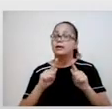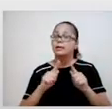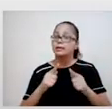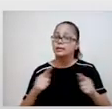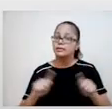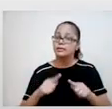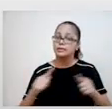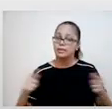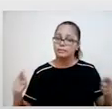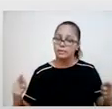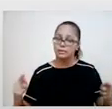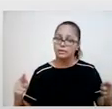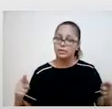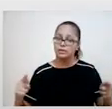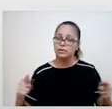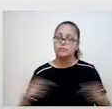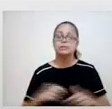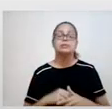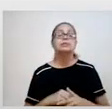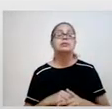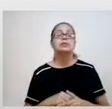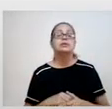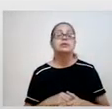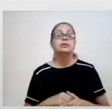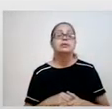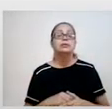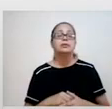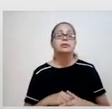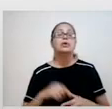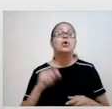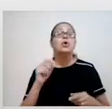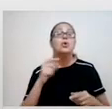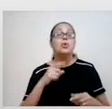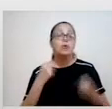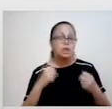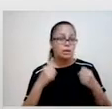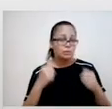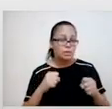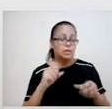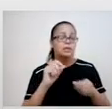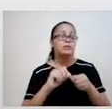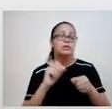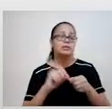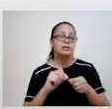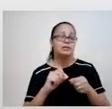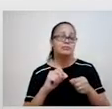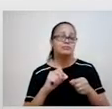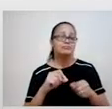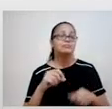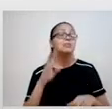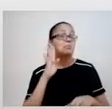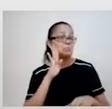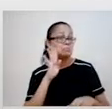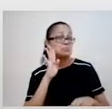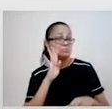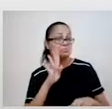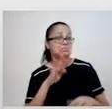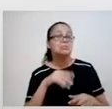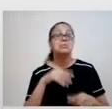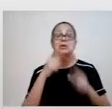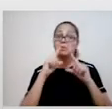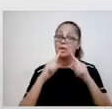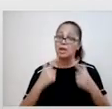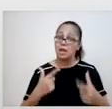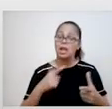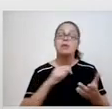concordância verbal, né? E tudo mais que a norma padrão exige. Viram como é interessante, como a língua escrita ela tem as